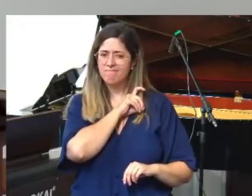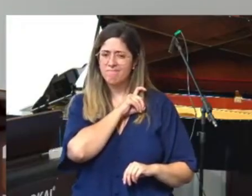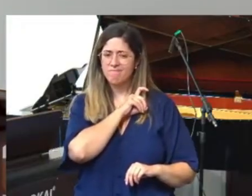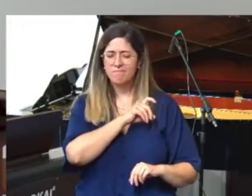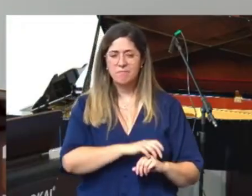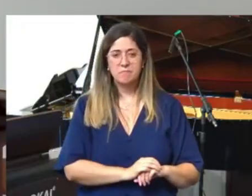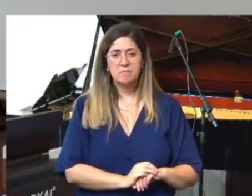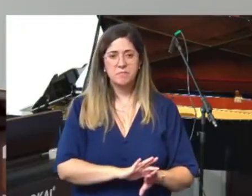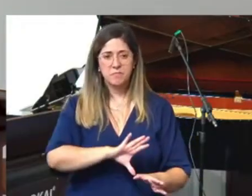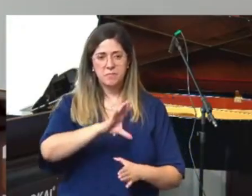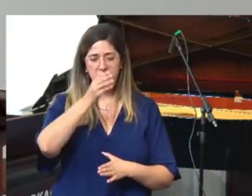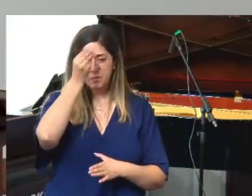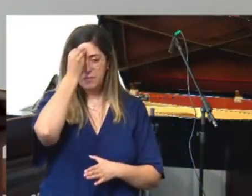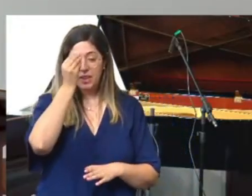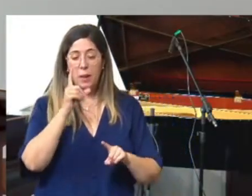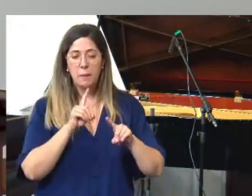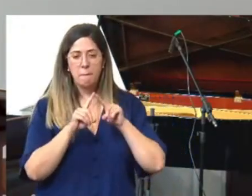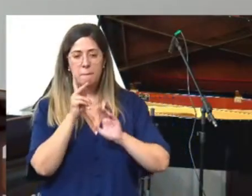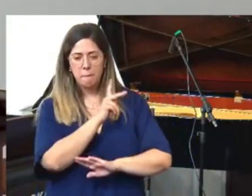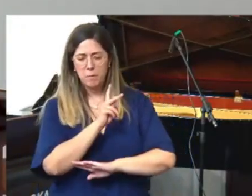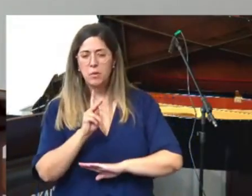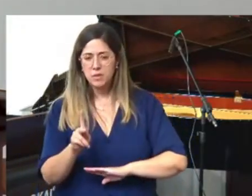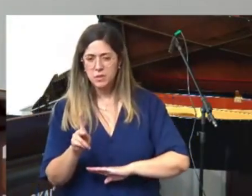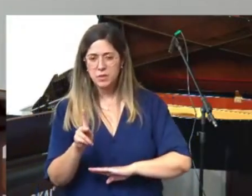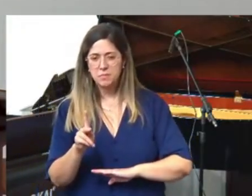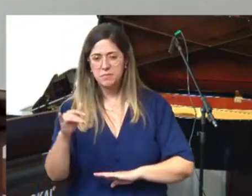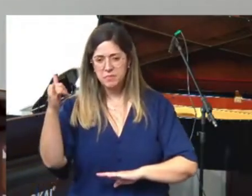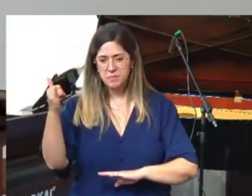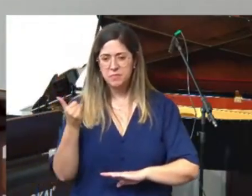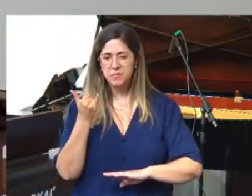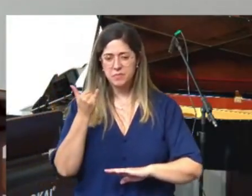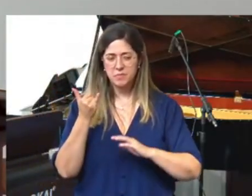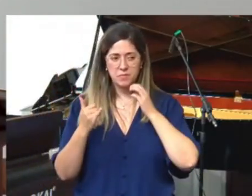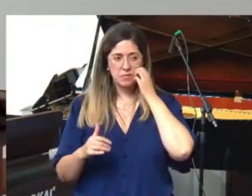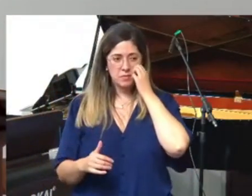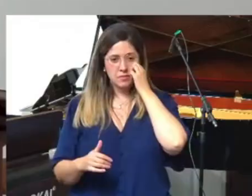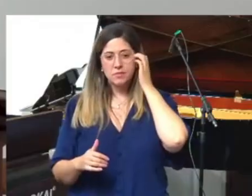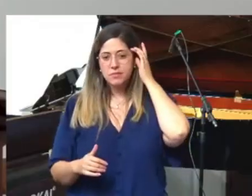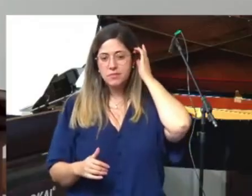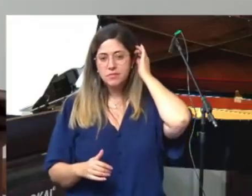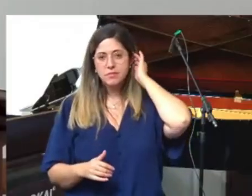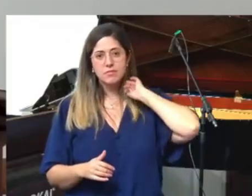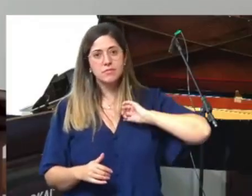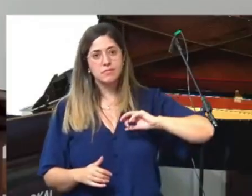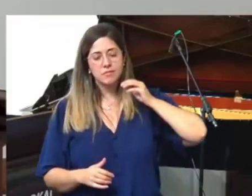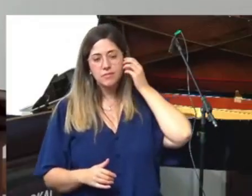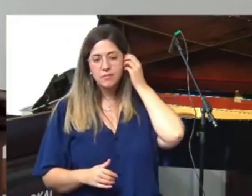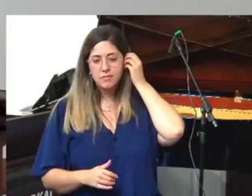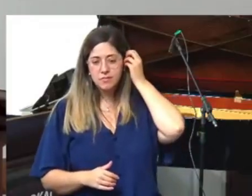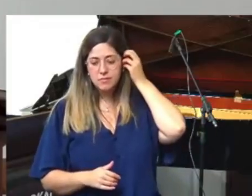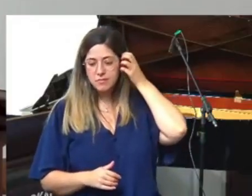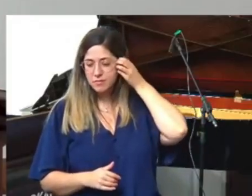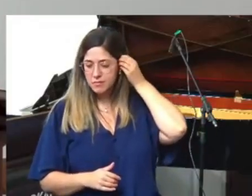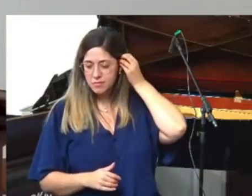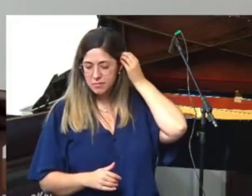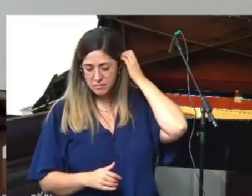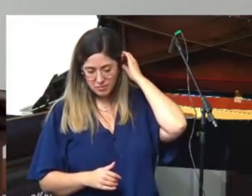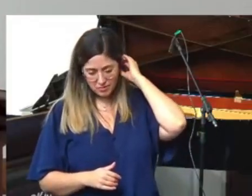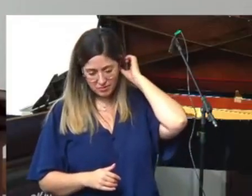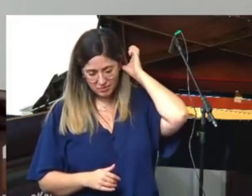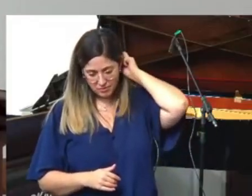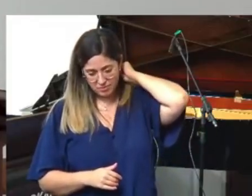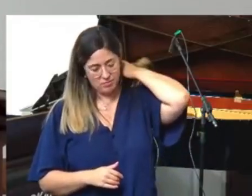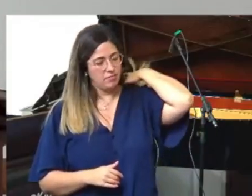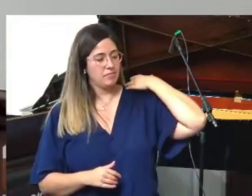Um professor meu nos trouxe uma ilustração a respeito desse texto que eu acho extremamente pertinente e